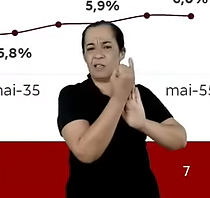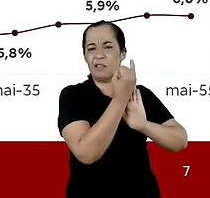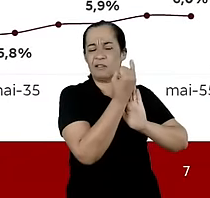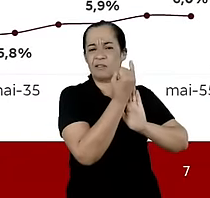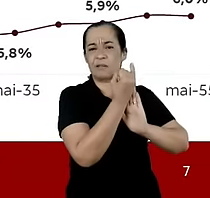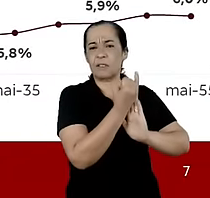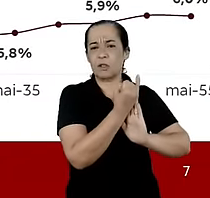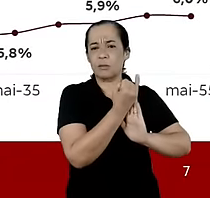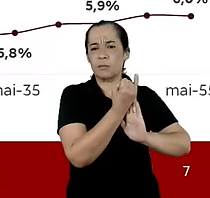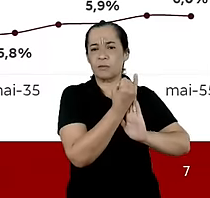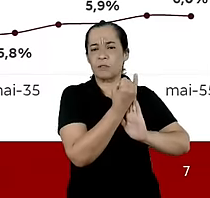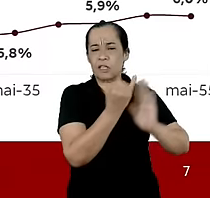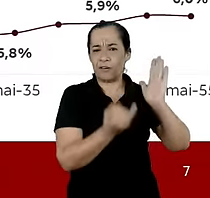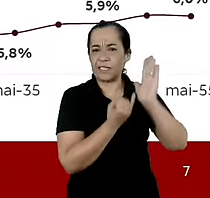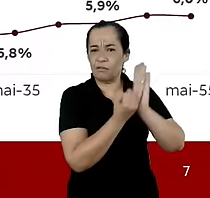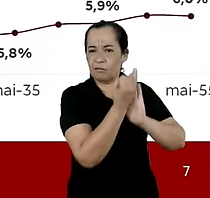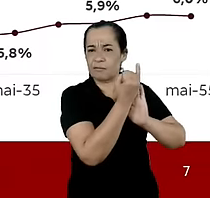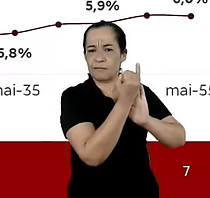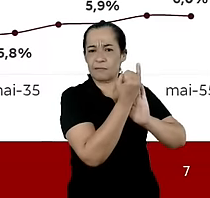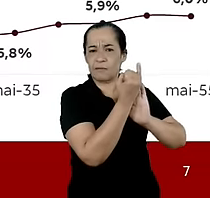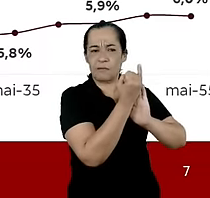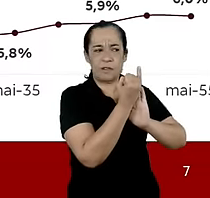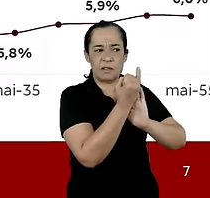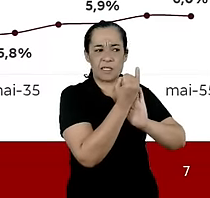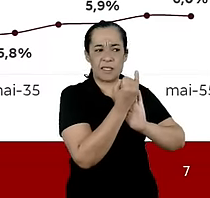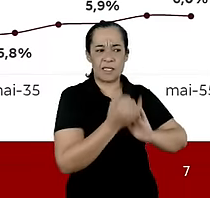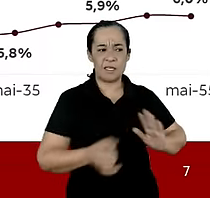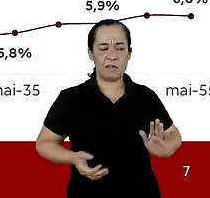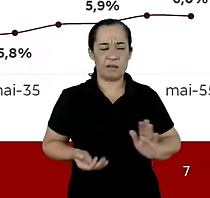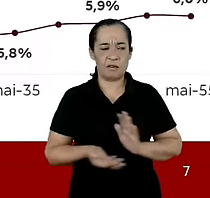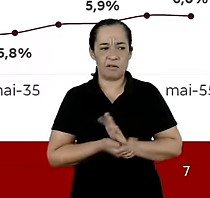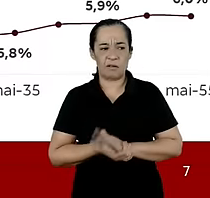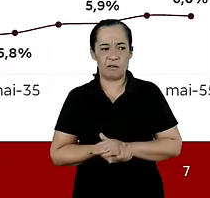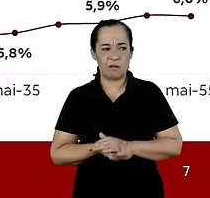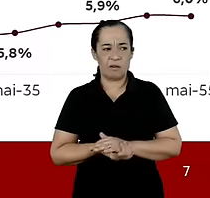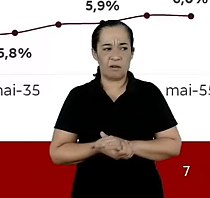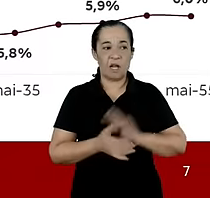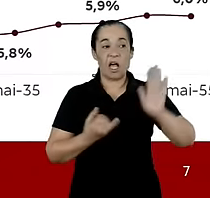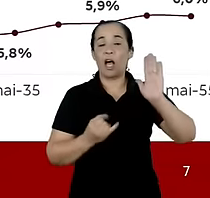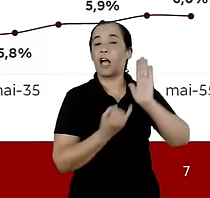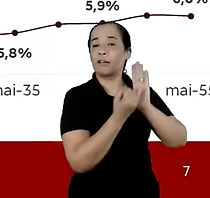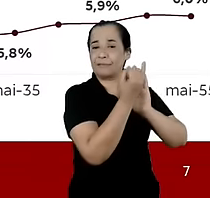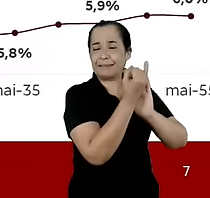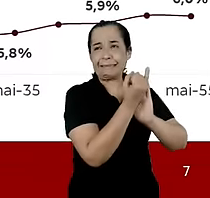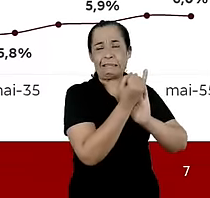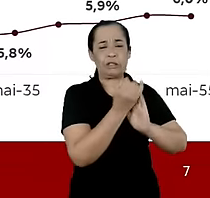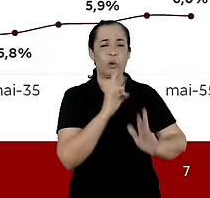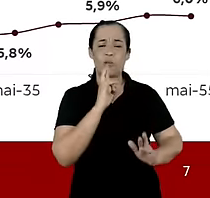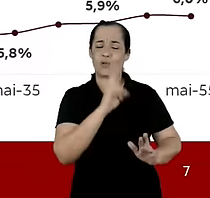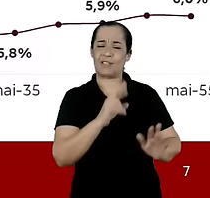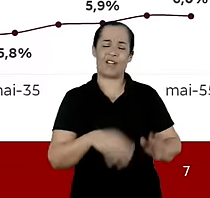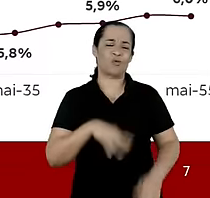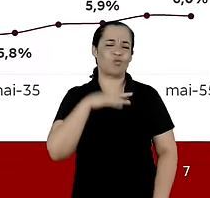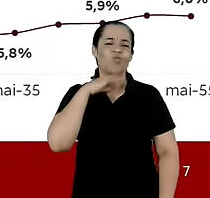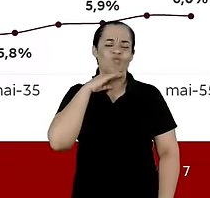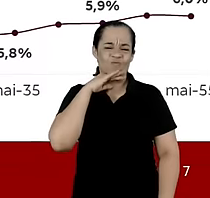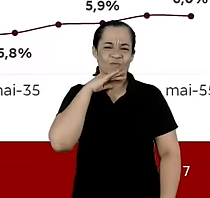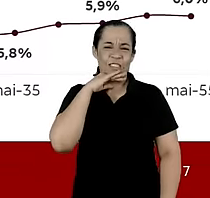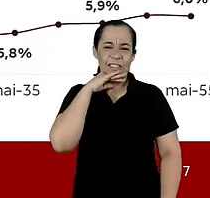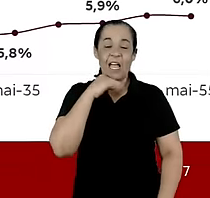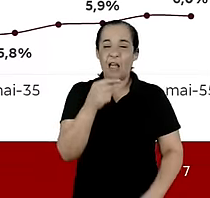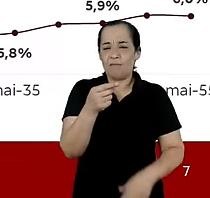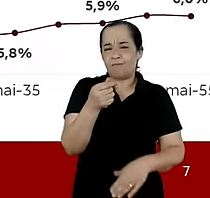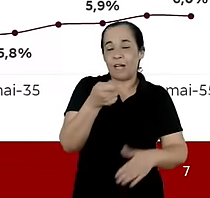importante a gente marcar sempre os ativos Simplesmente performaram muito mal então os ativos de renda fixa aí no caso renderam